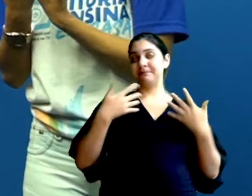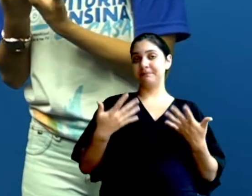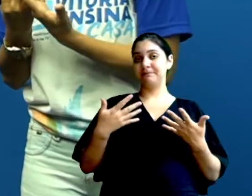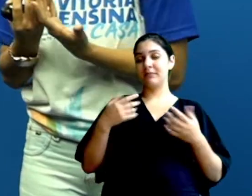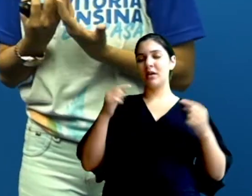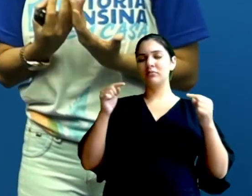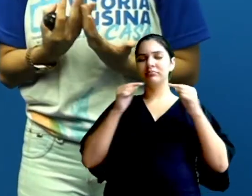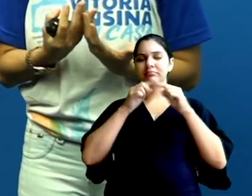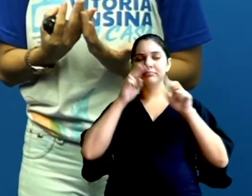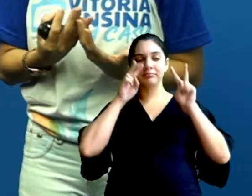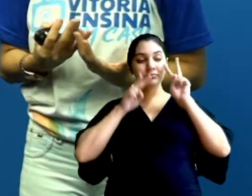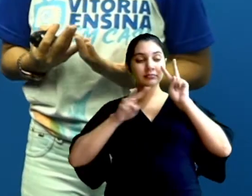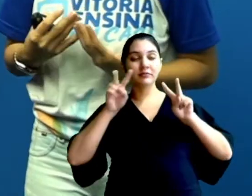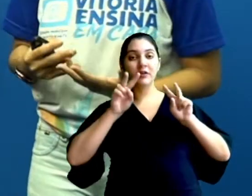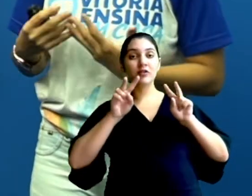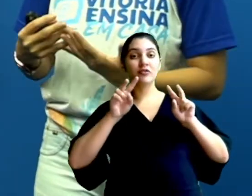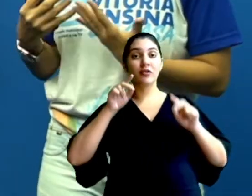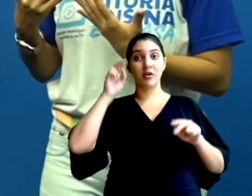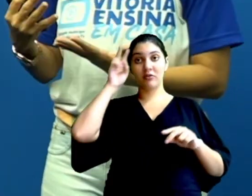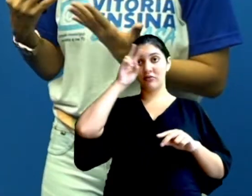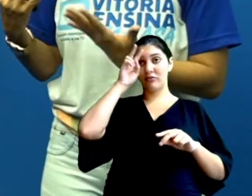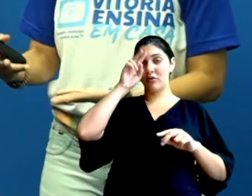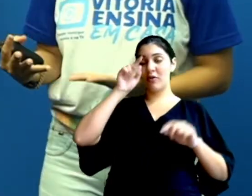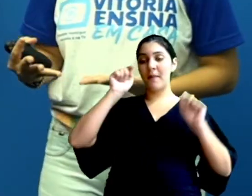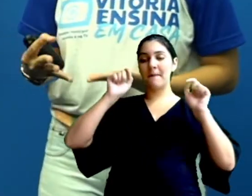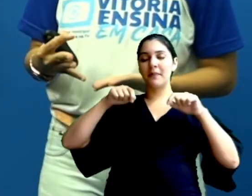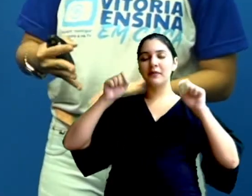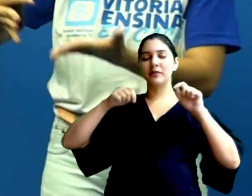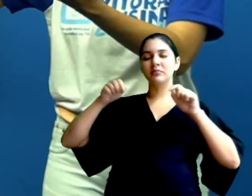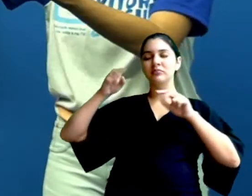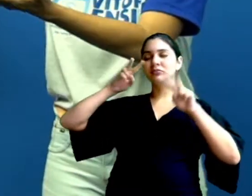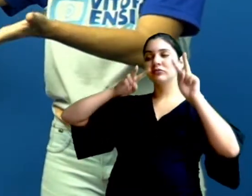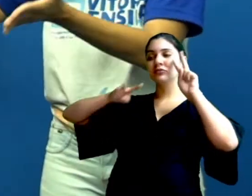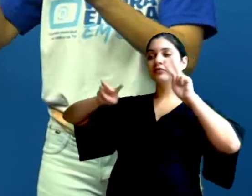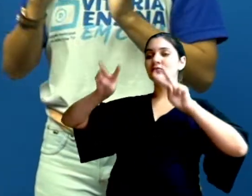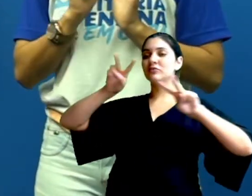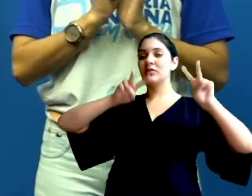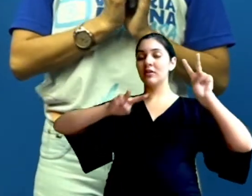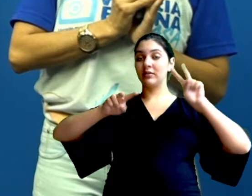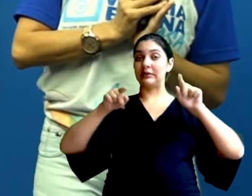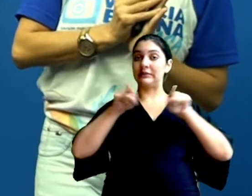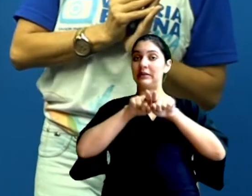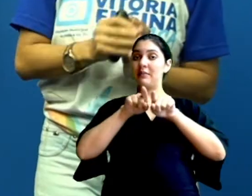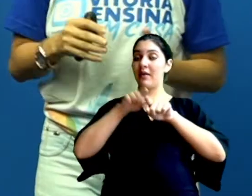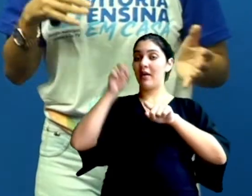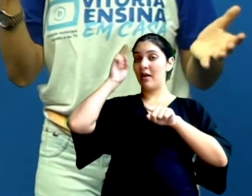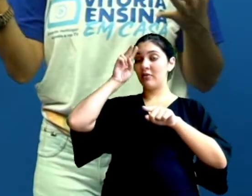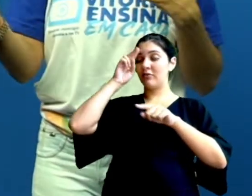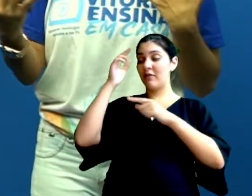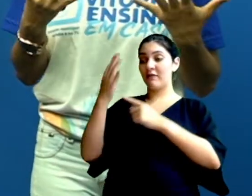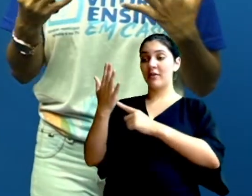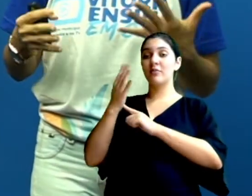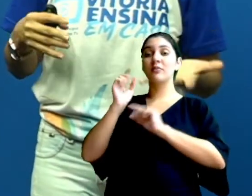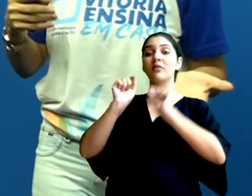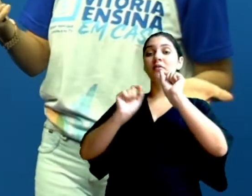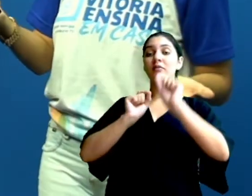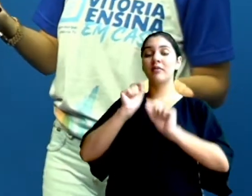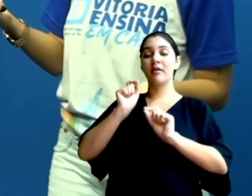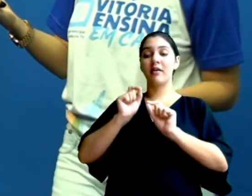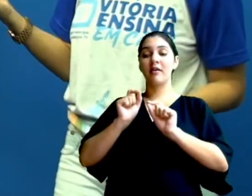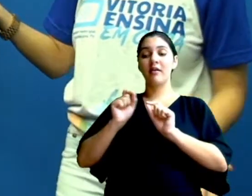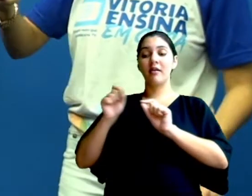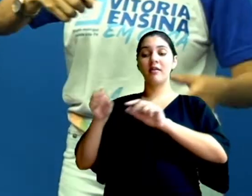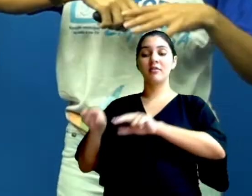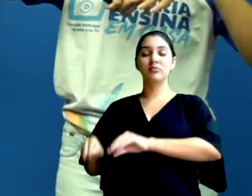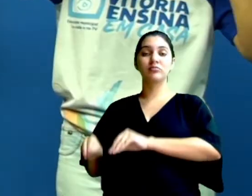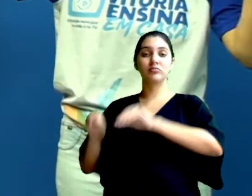do ponto de vista histórico, a gente vai observar, ou a história vai nos apontar, que os deslocamentos eles